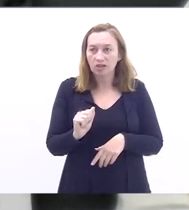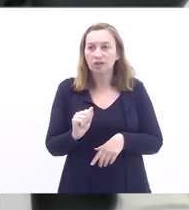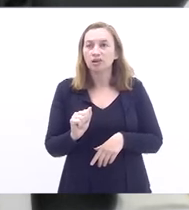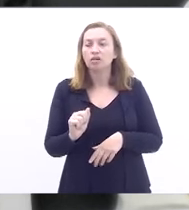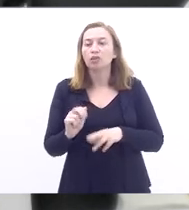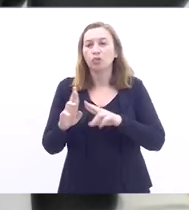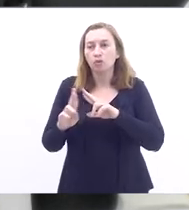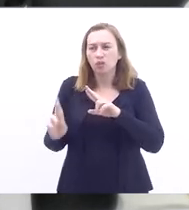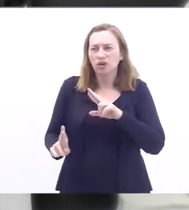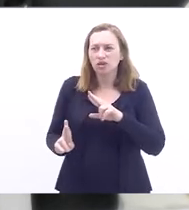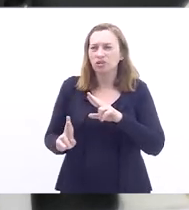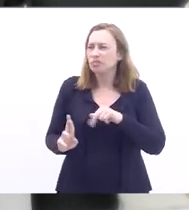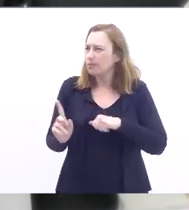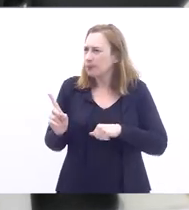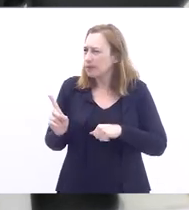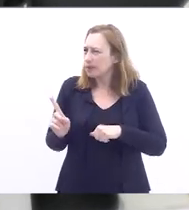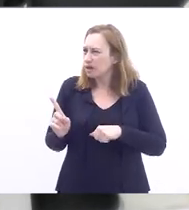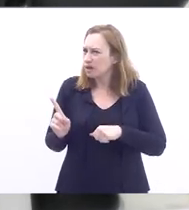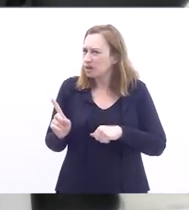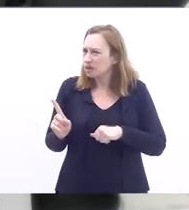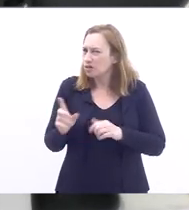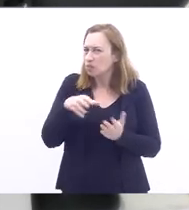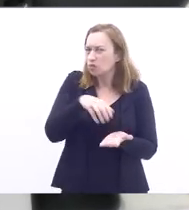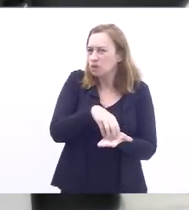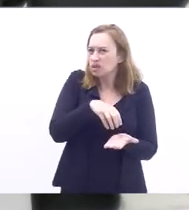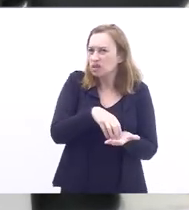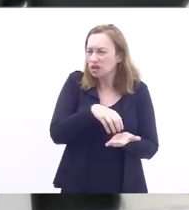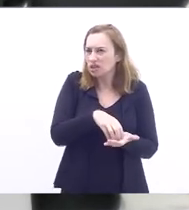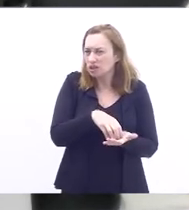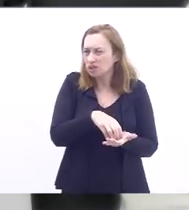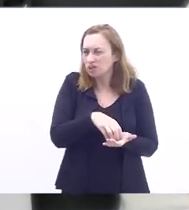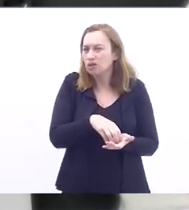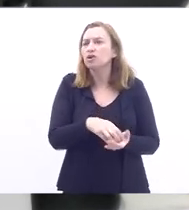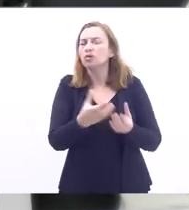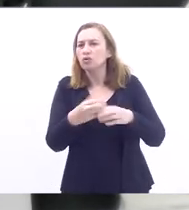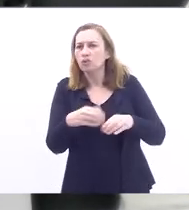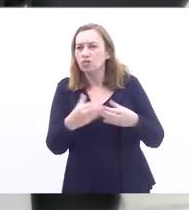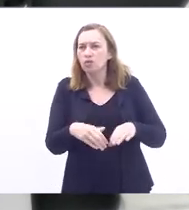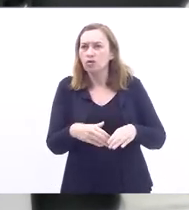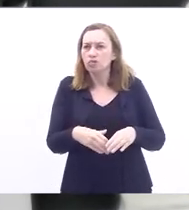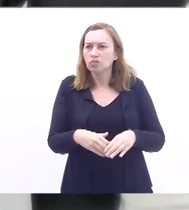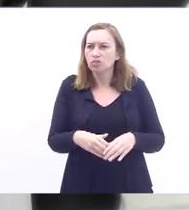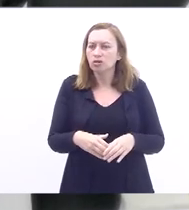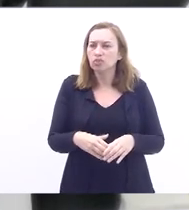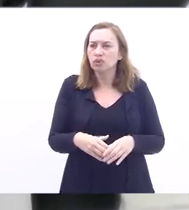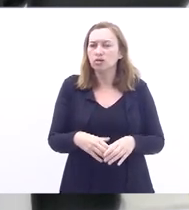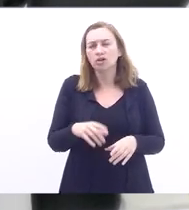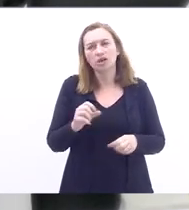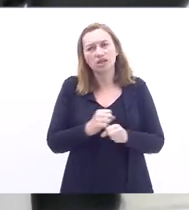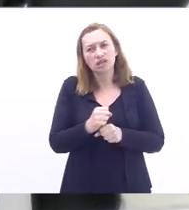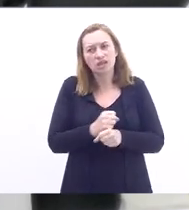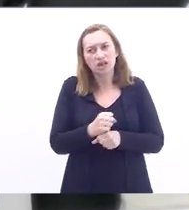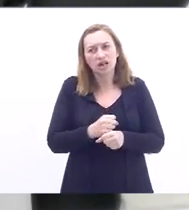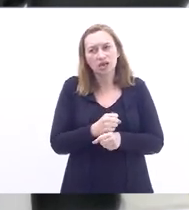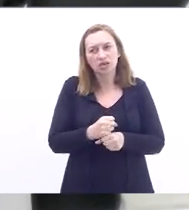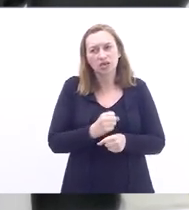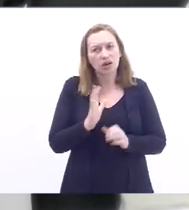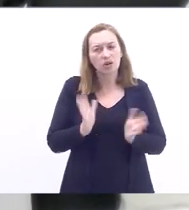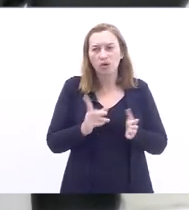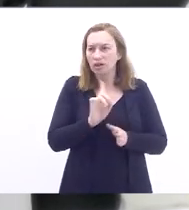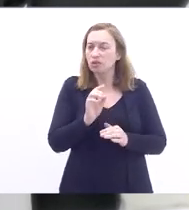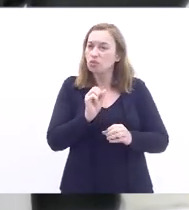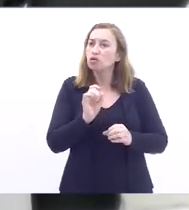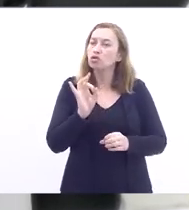hoje ou centro da UERJ que realiza 102 com E aí não vai entrar esse ano Mas vou poder entrar no outro